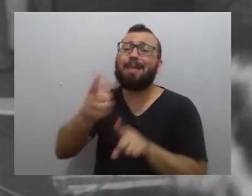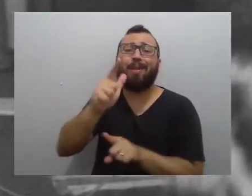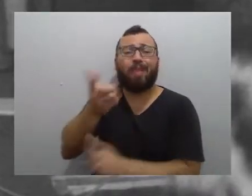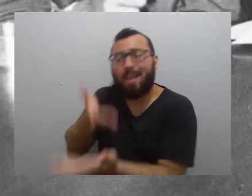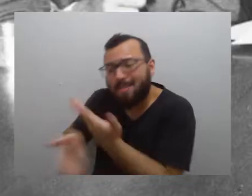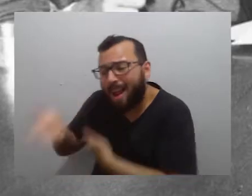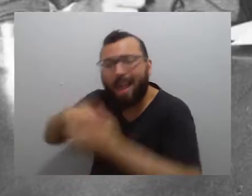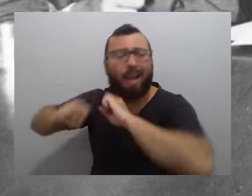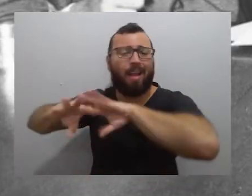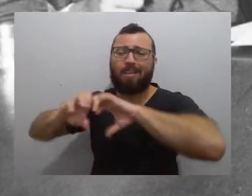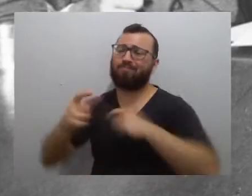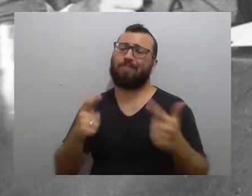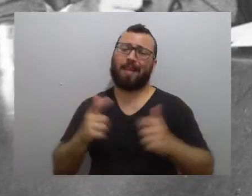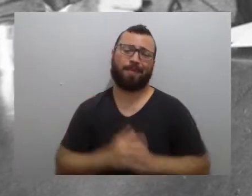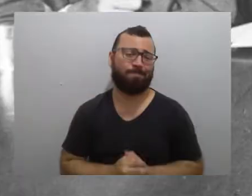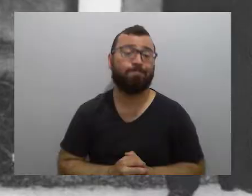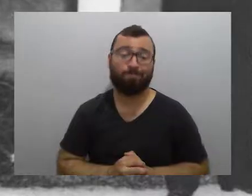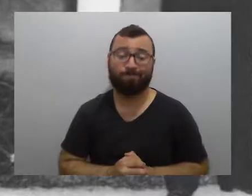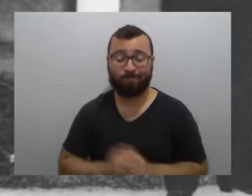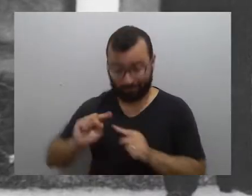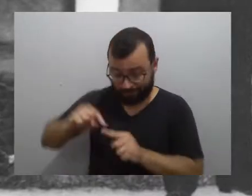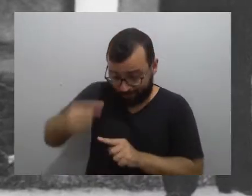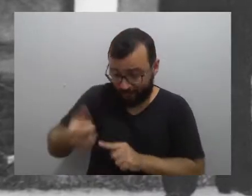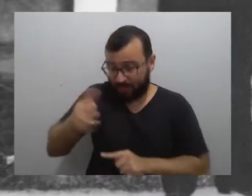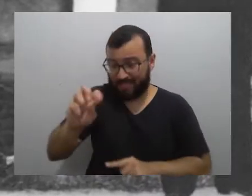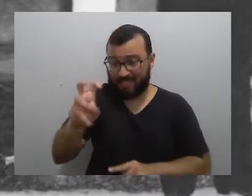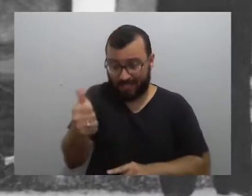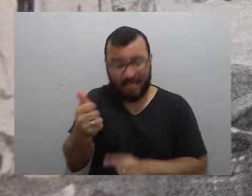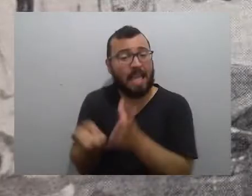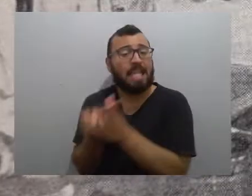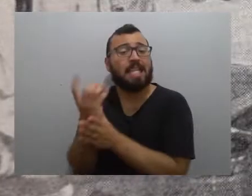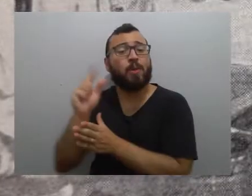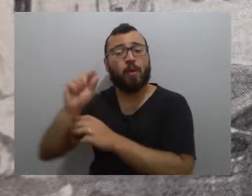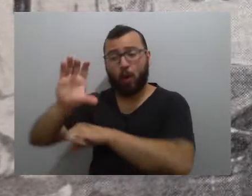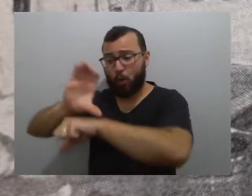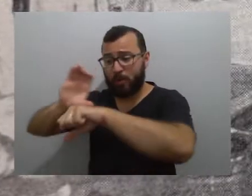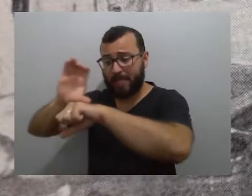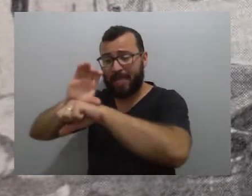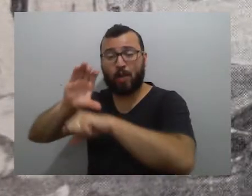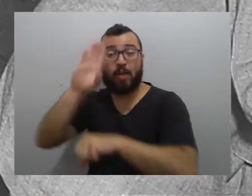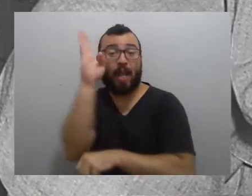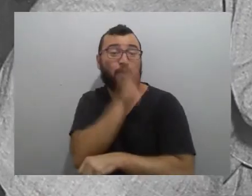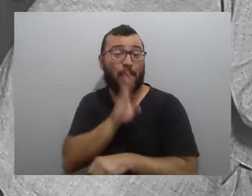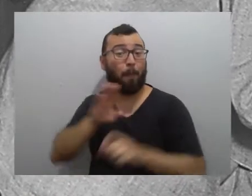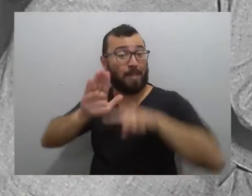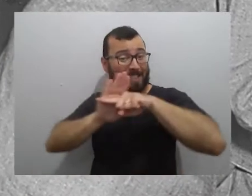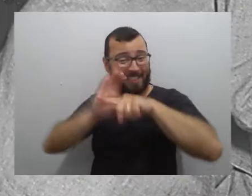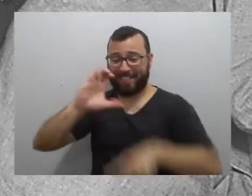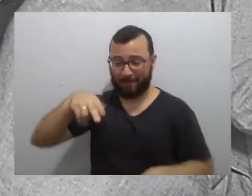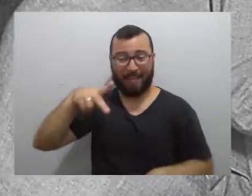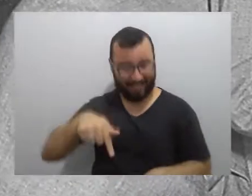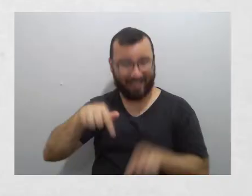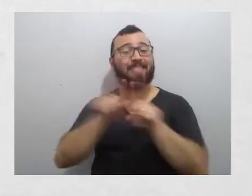brasileira, resultado da mobilização de diversos cientistas e professores universitários, como Anísio Teixeira, César Lattes